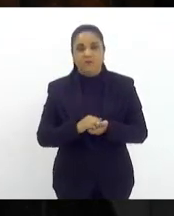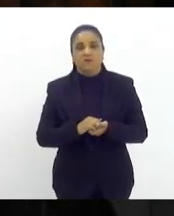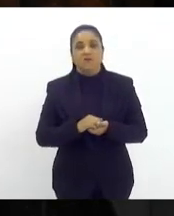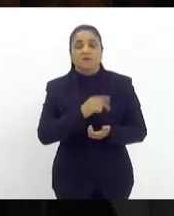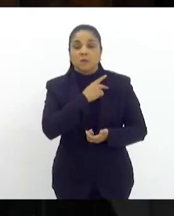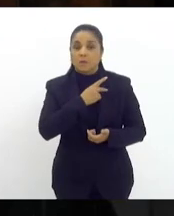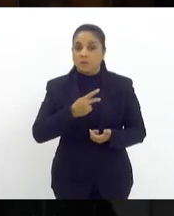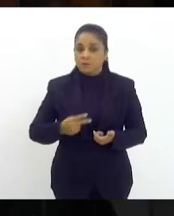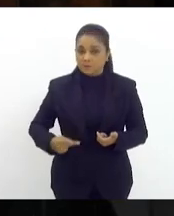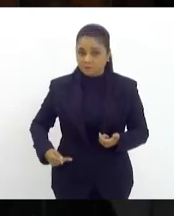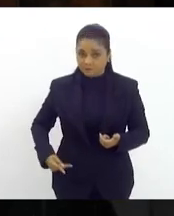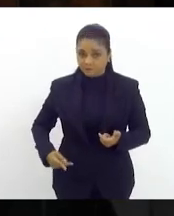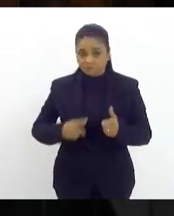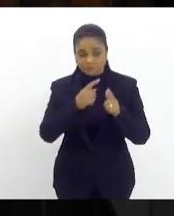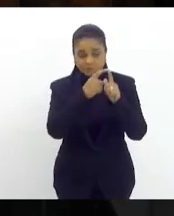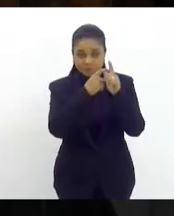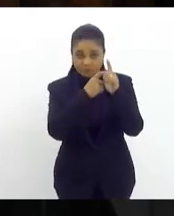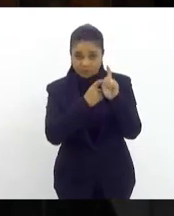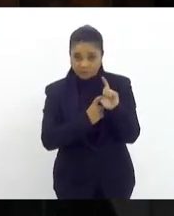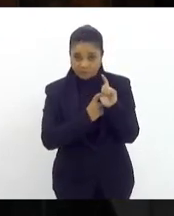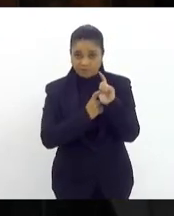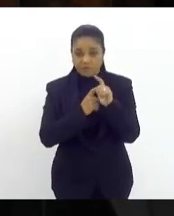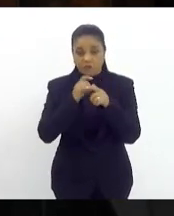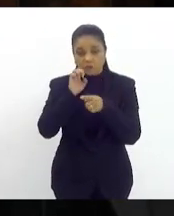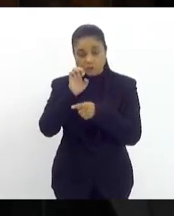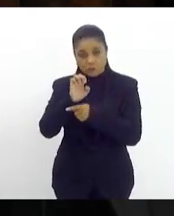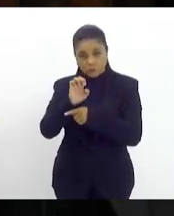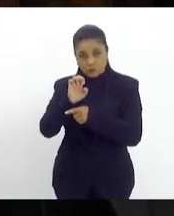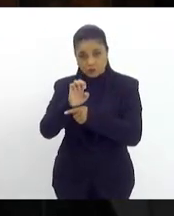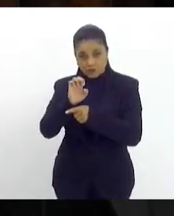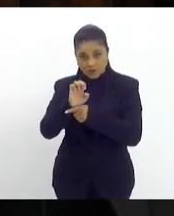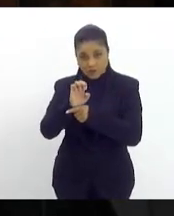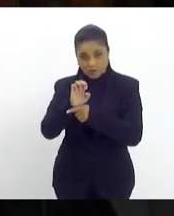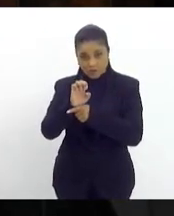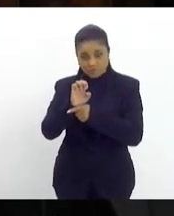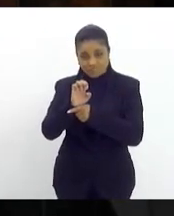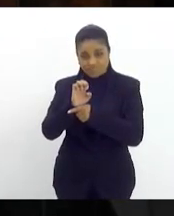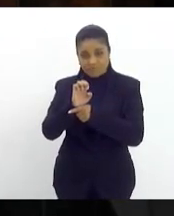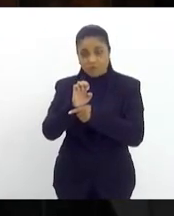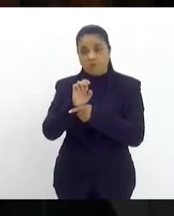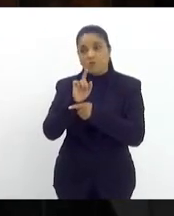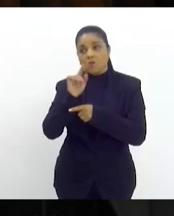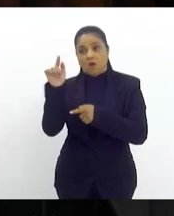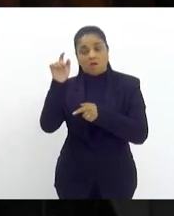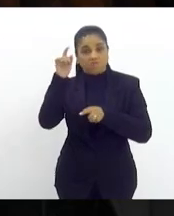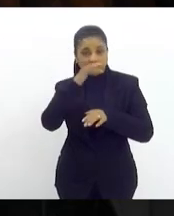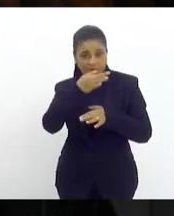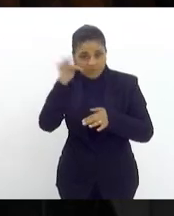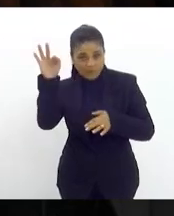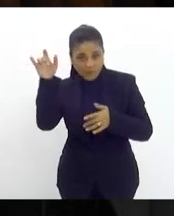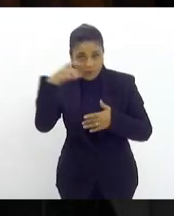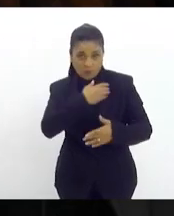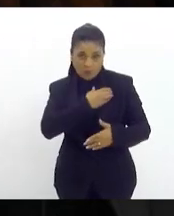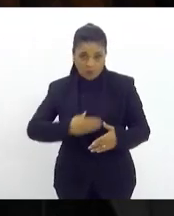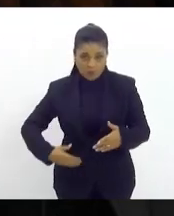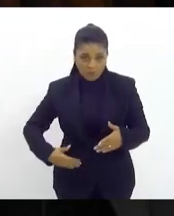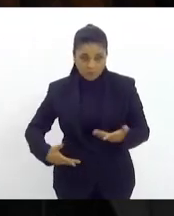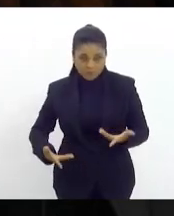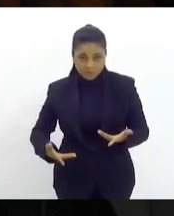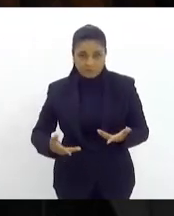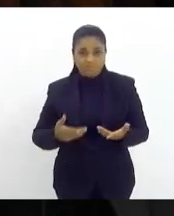as dívidas dos Estados com a união são pagas por dois